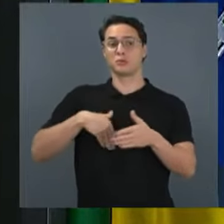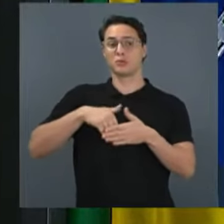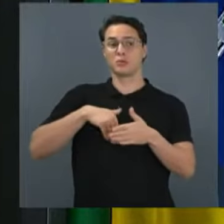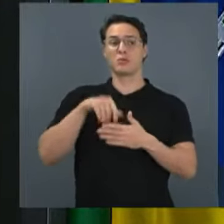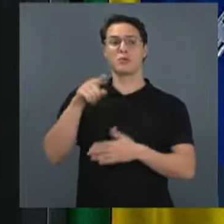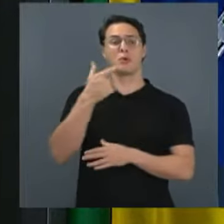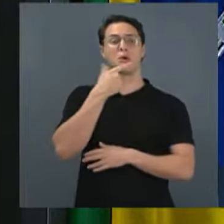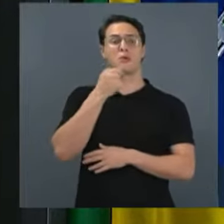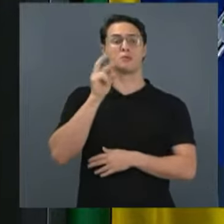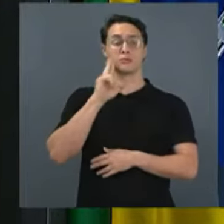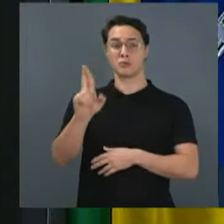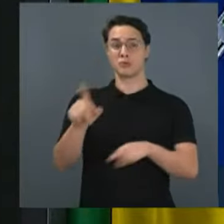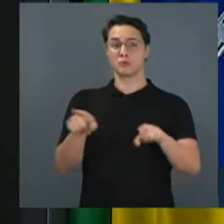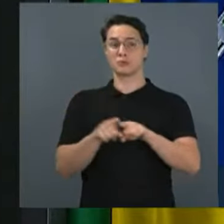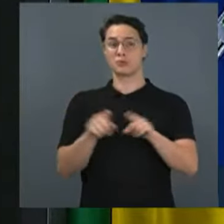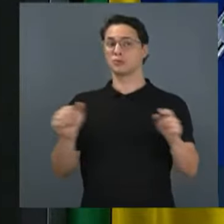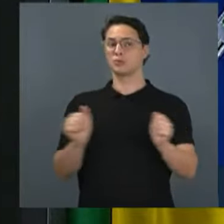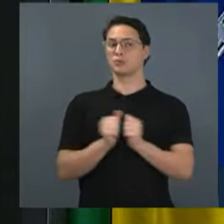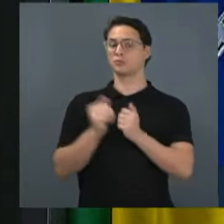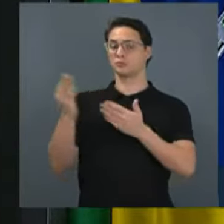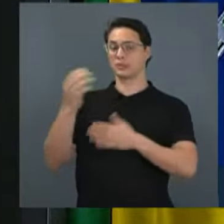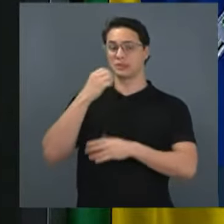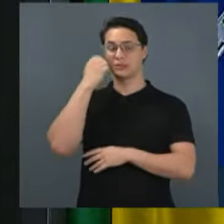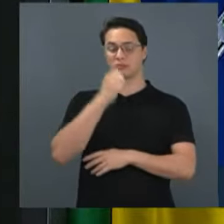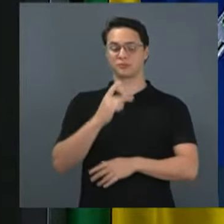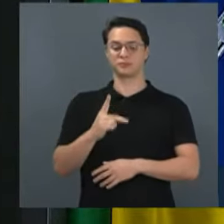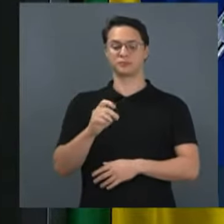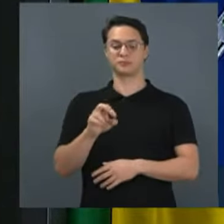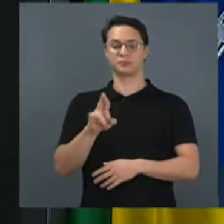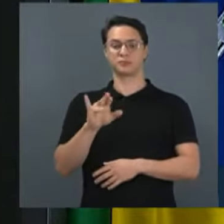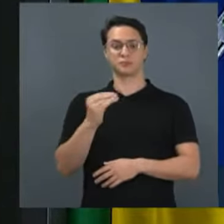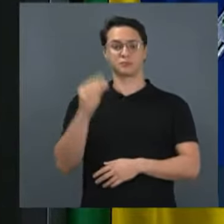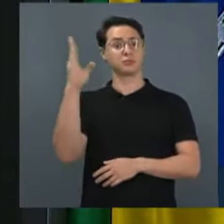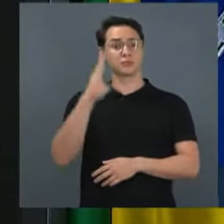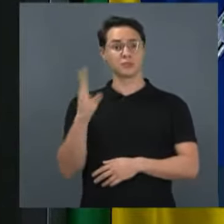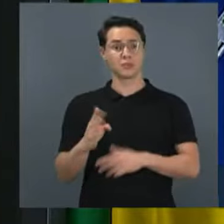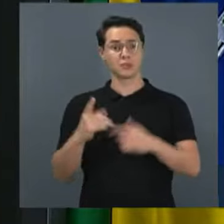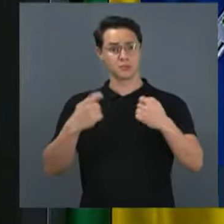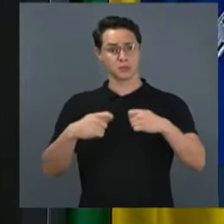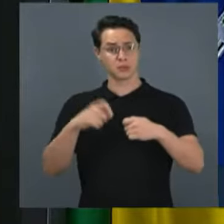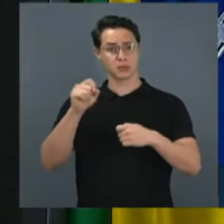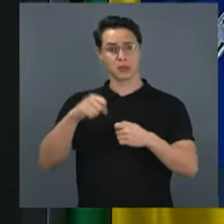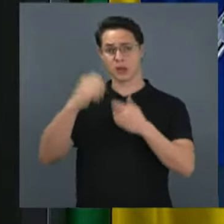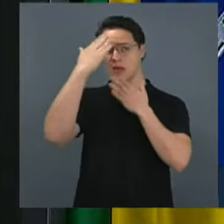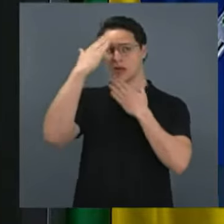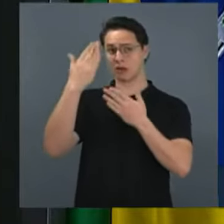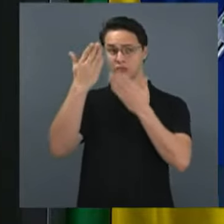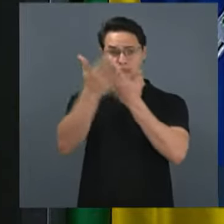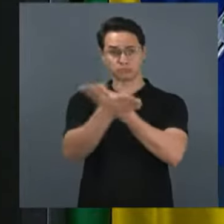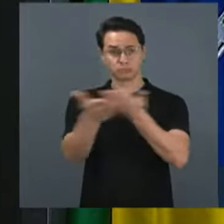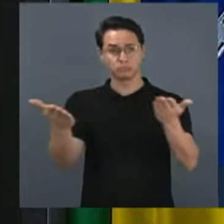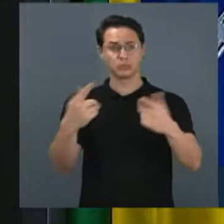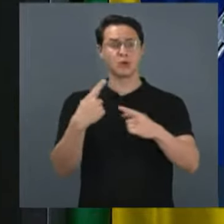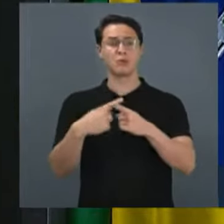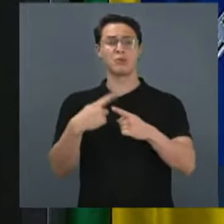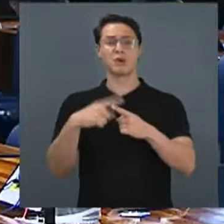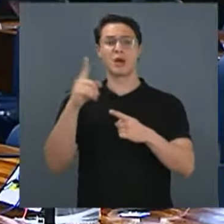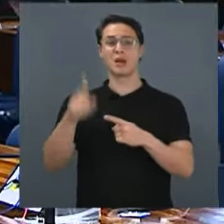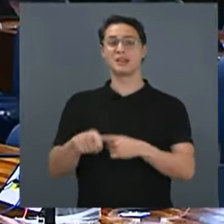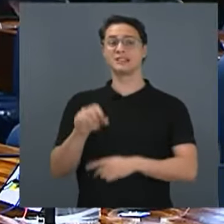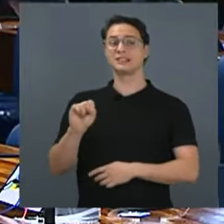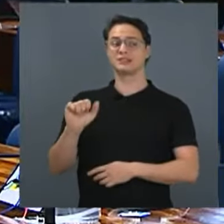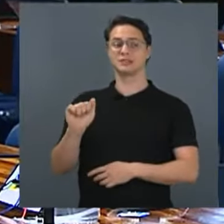presidente Pacheco, e o senador Portinho, que está ao seu lado, o Brasil deve muito agradecimento a vocês pela